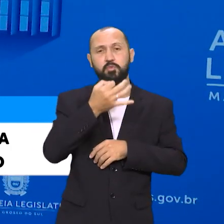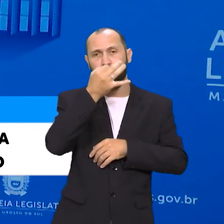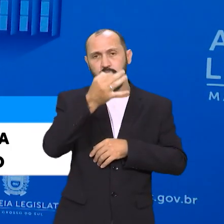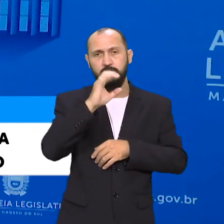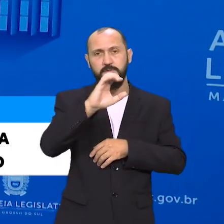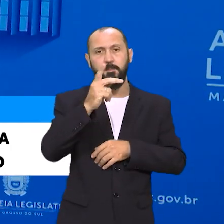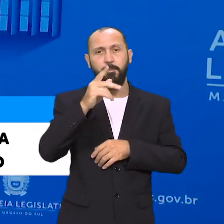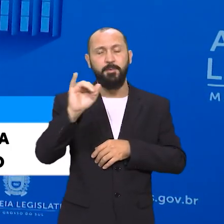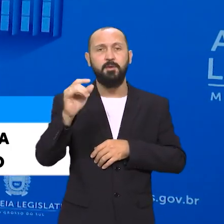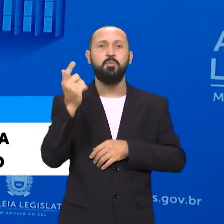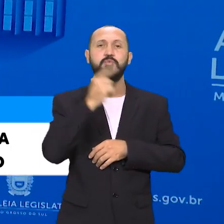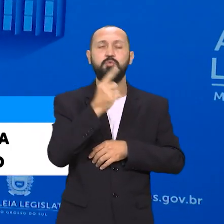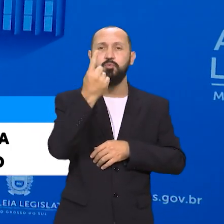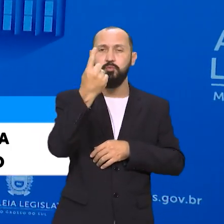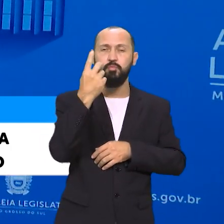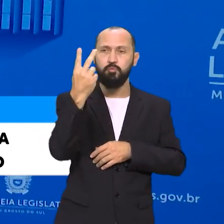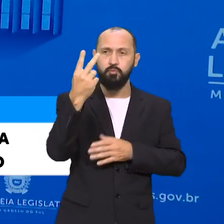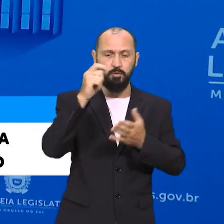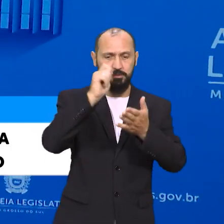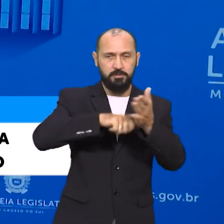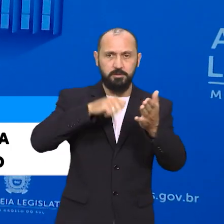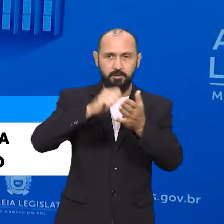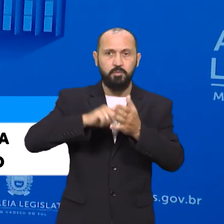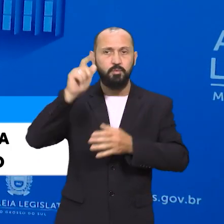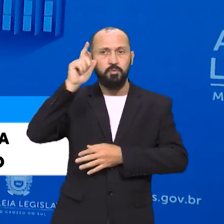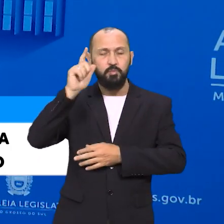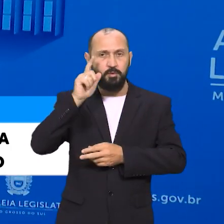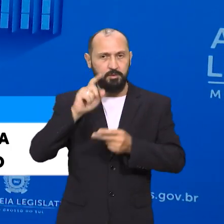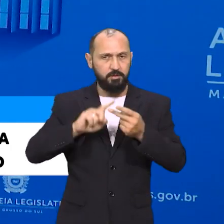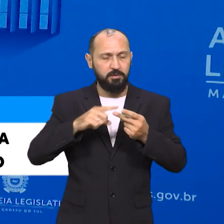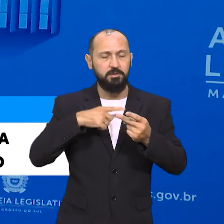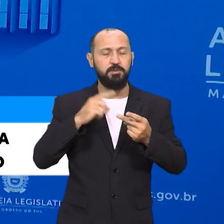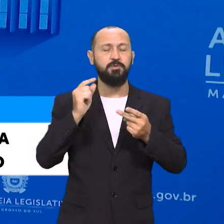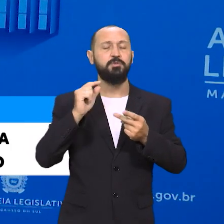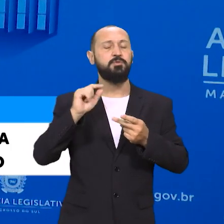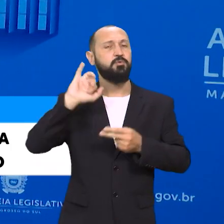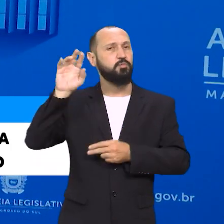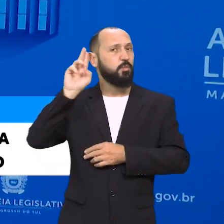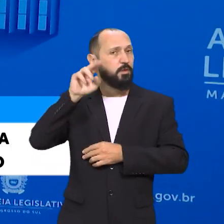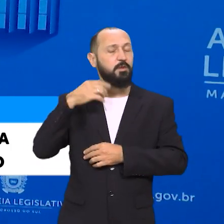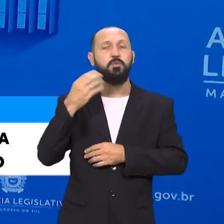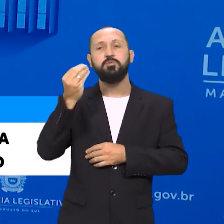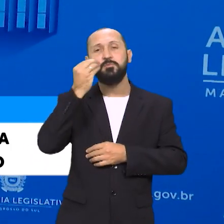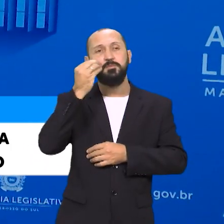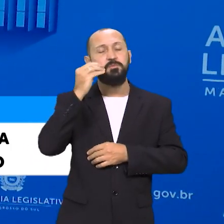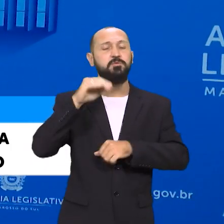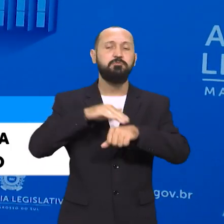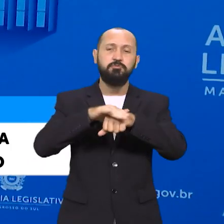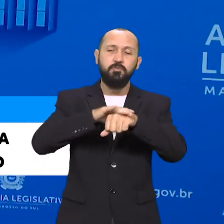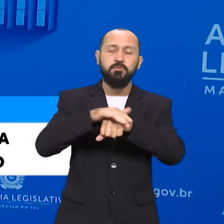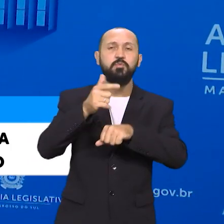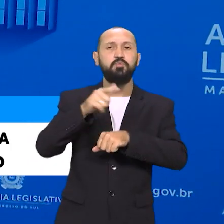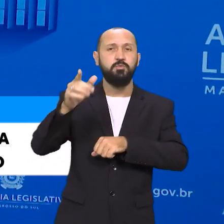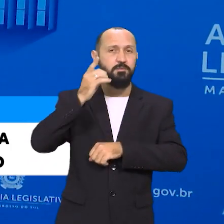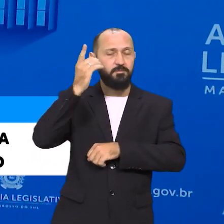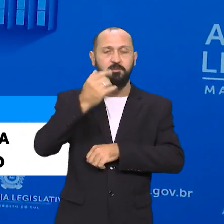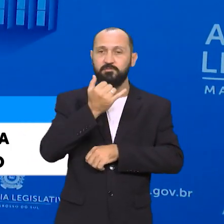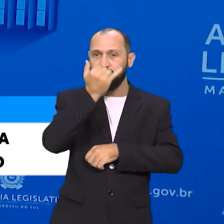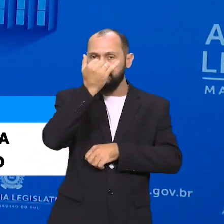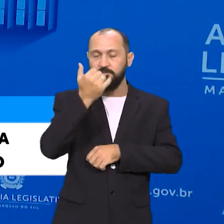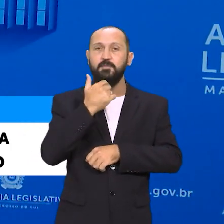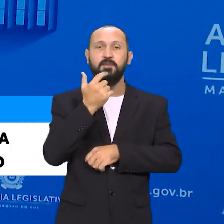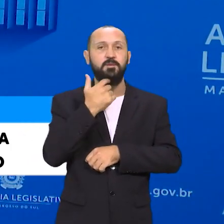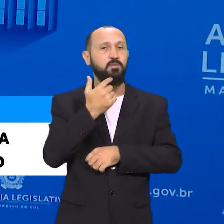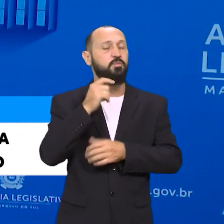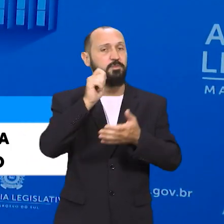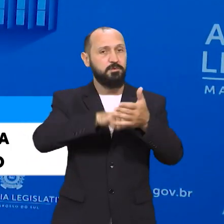CPI, consegui 2 assinaturas, do Lídio Lopes e do João Henrique Catan, e tentamos hoje convencer os demais deputados.